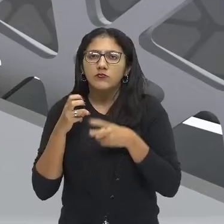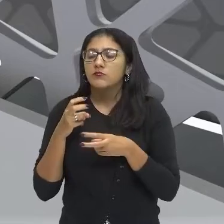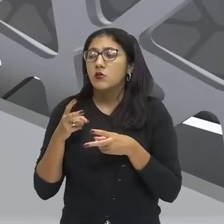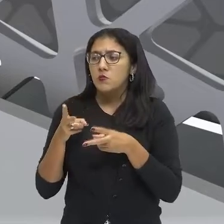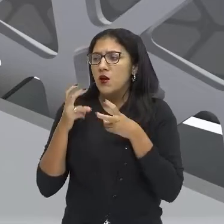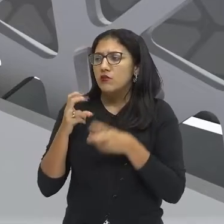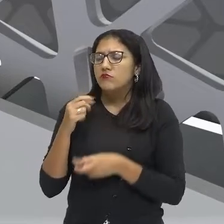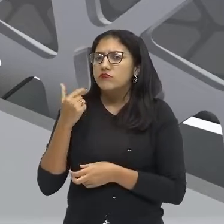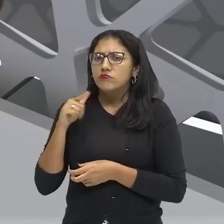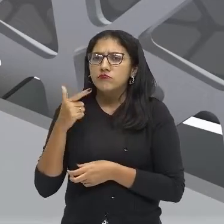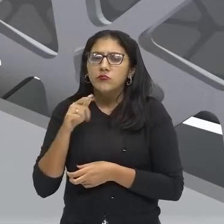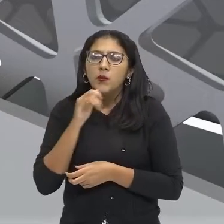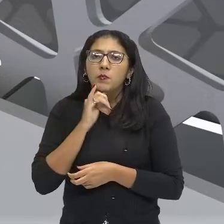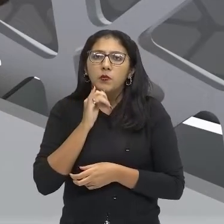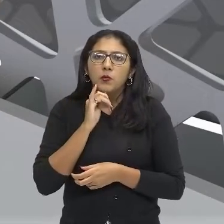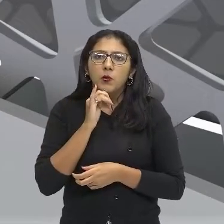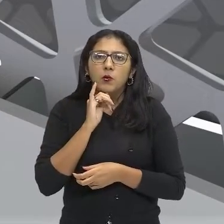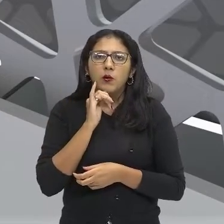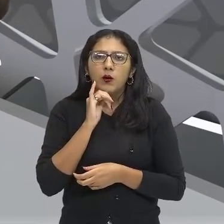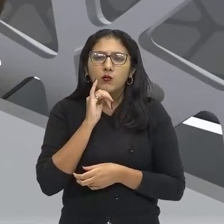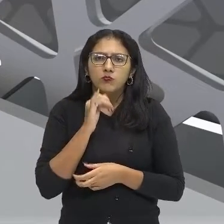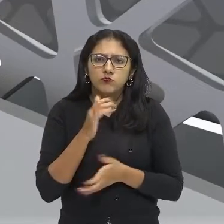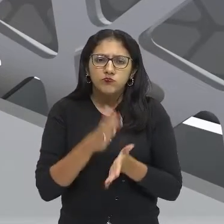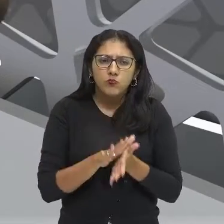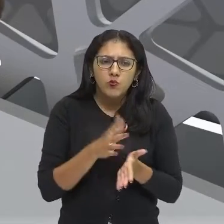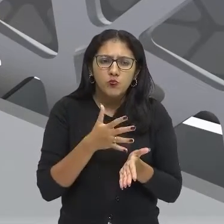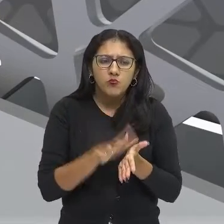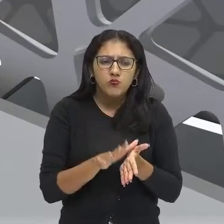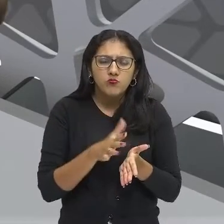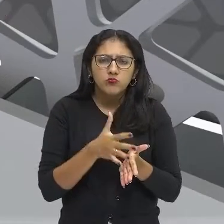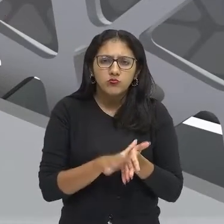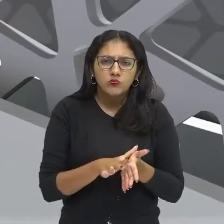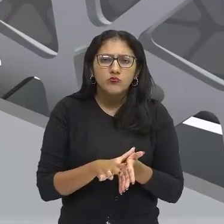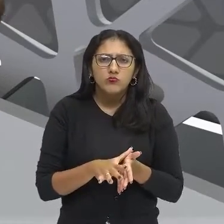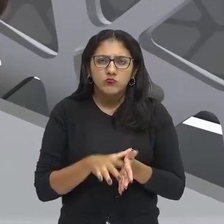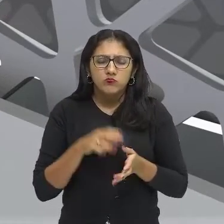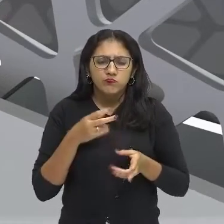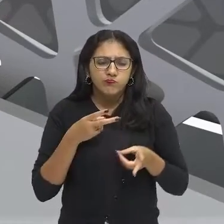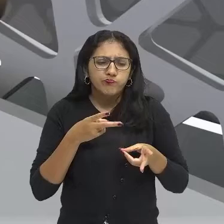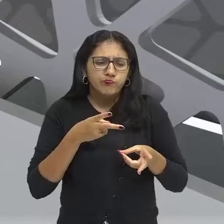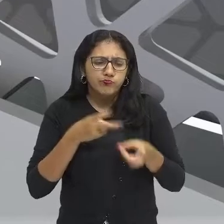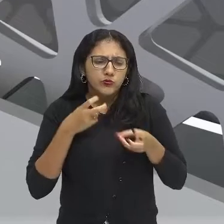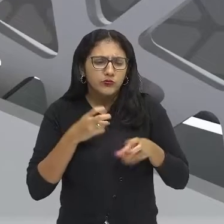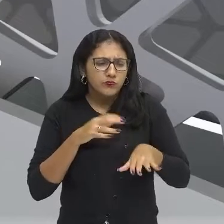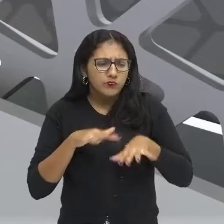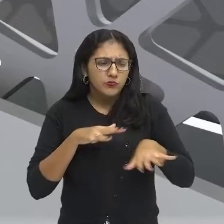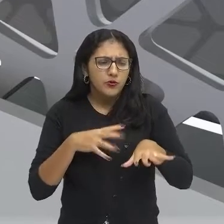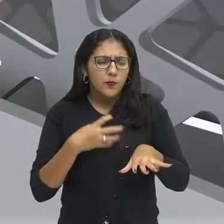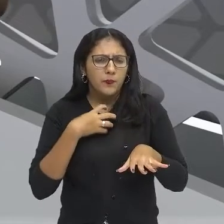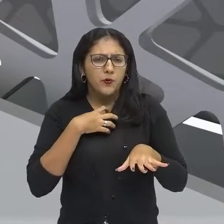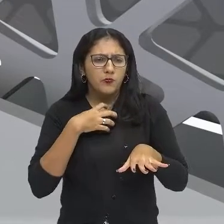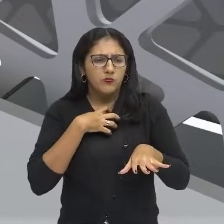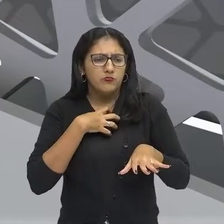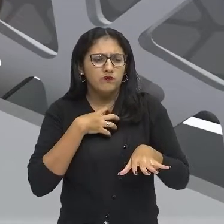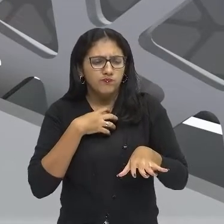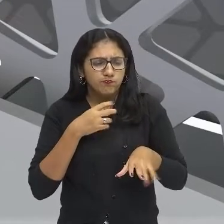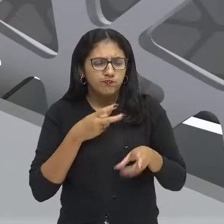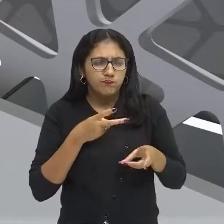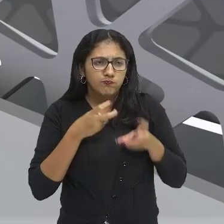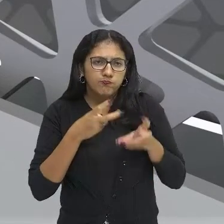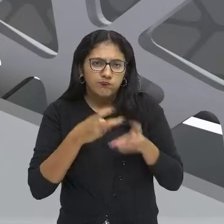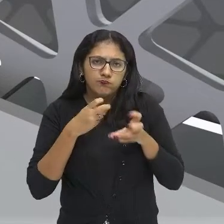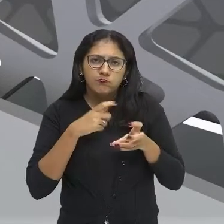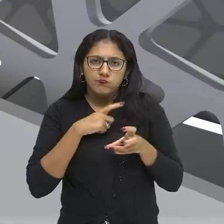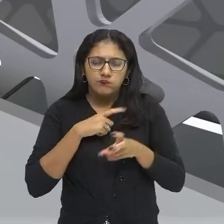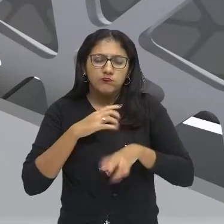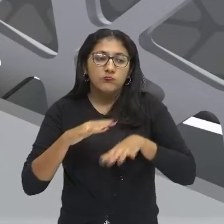né? Bater um tambor, você ficar batendo um tambor, por exemplo, no certo repetição de